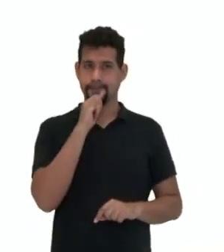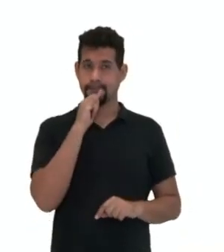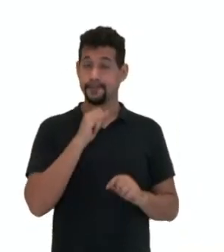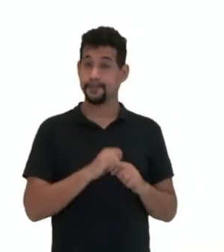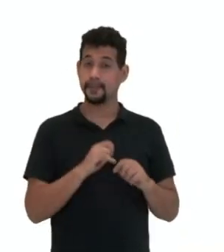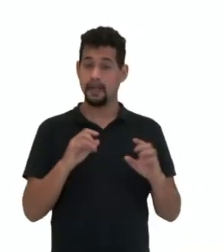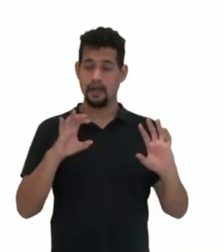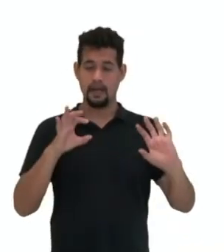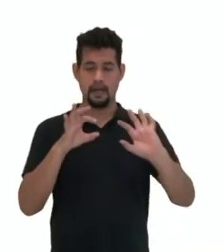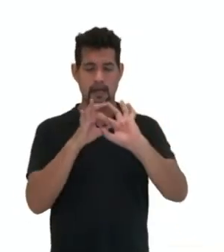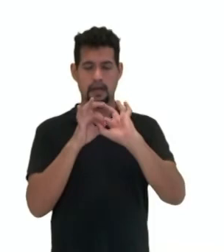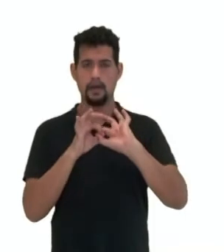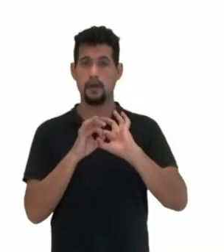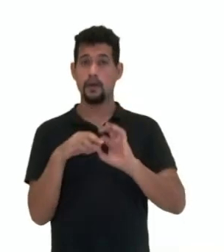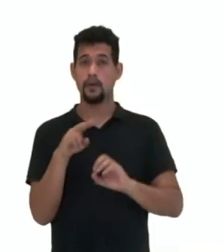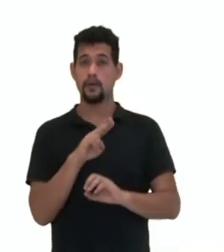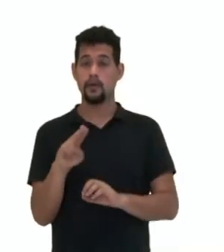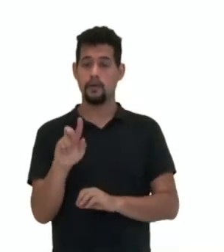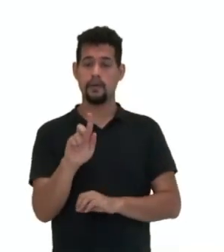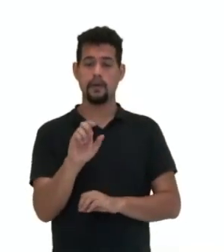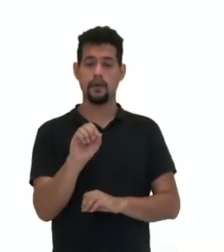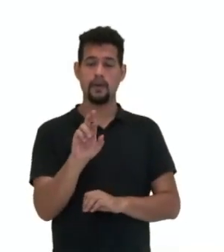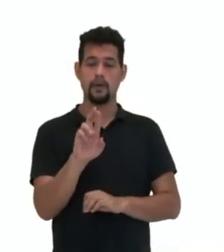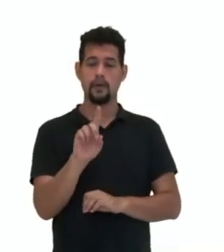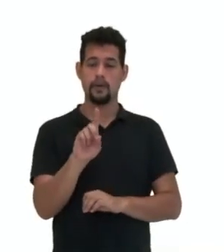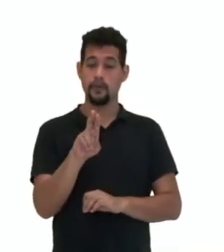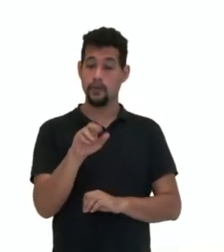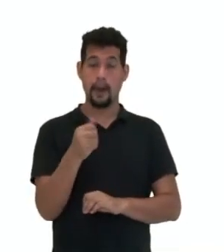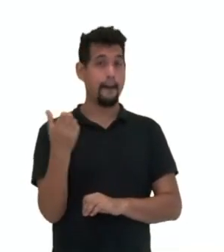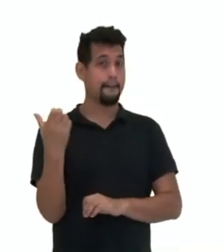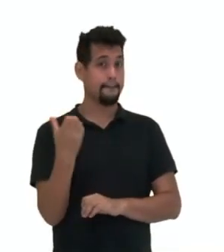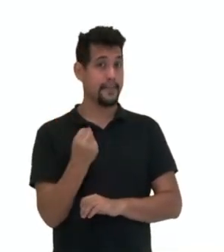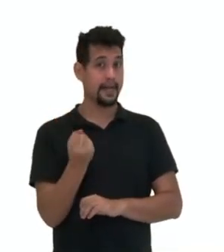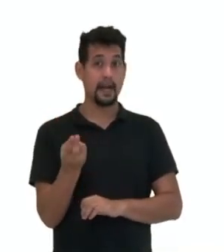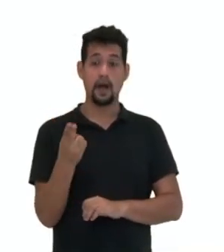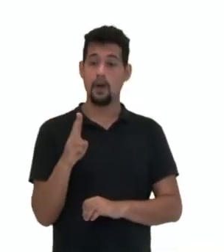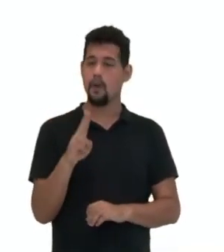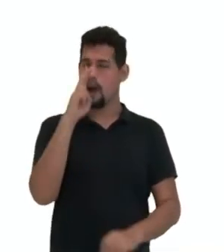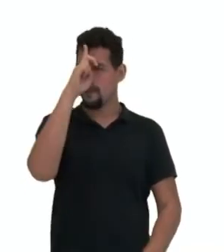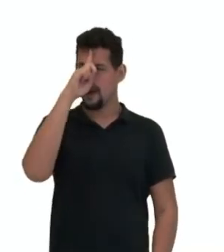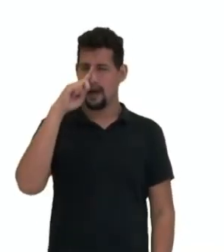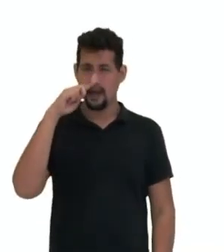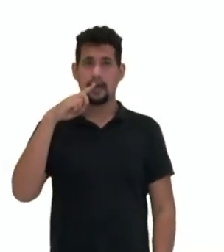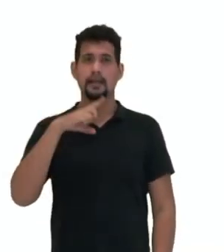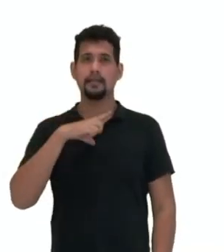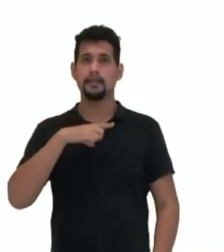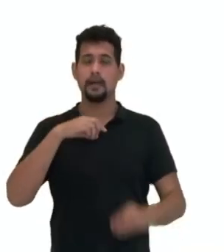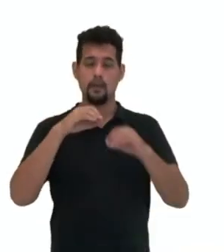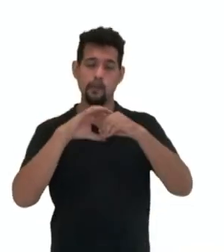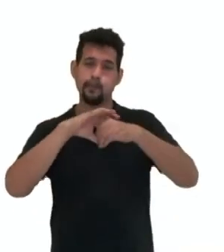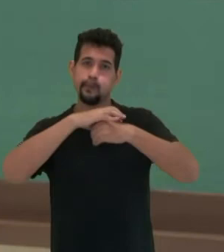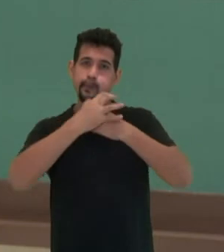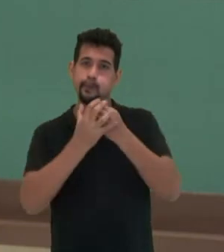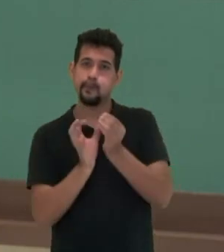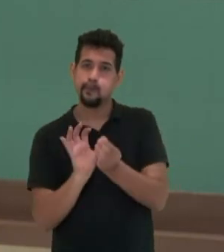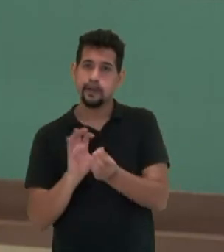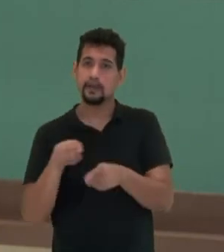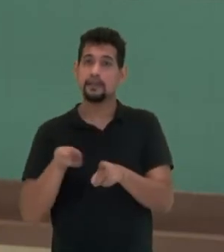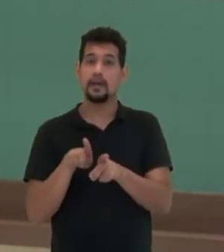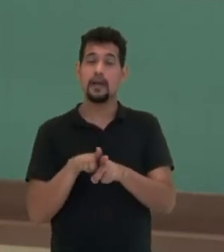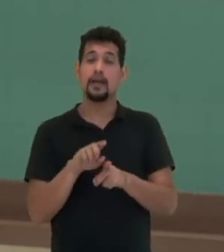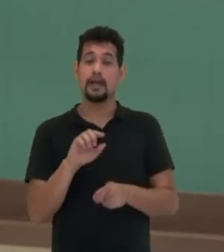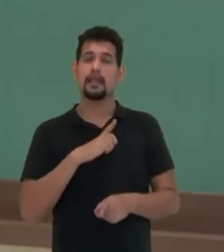Essa unilocular, ela forma gordura branca ou amarela. Ela tem uma única bolsa, né? O núcleo é até deslocado. E ela é a